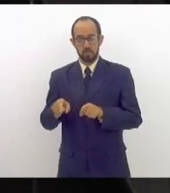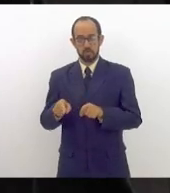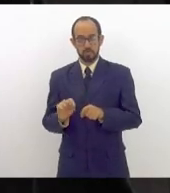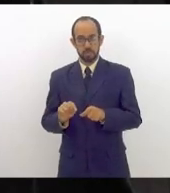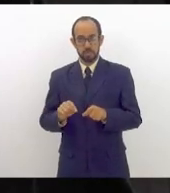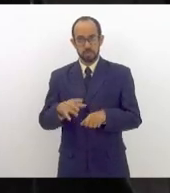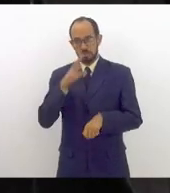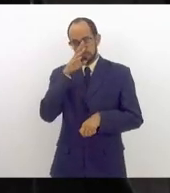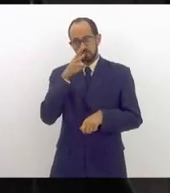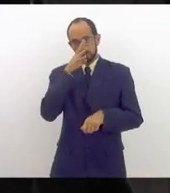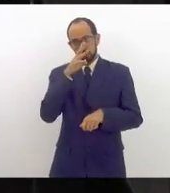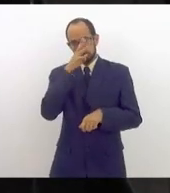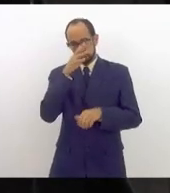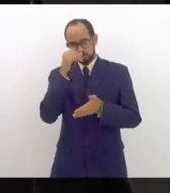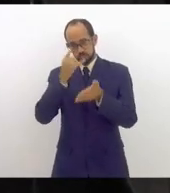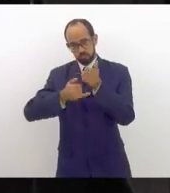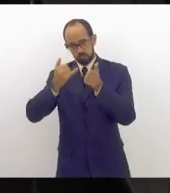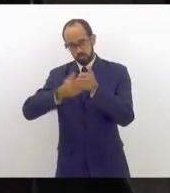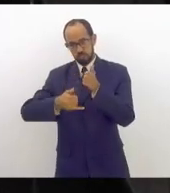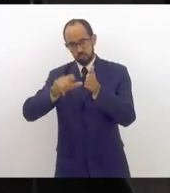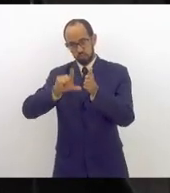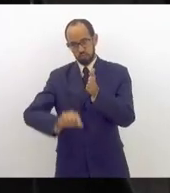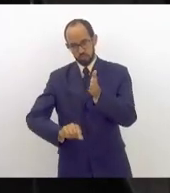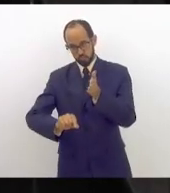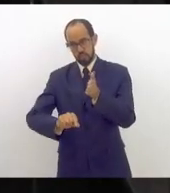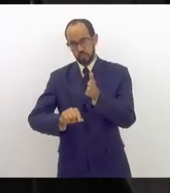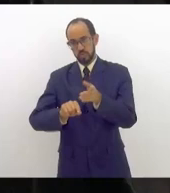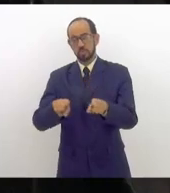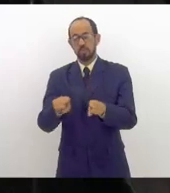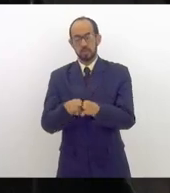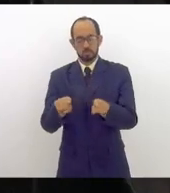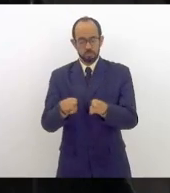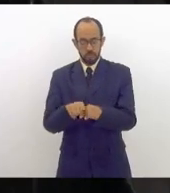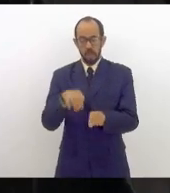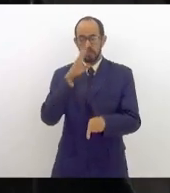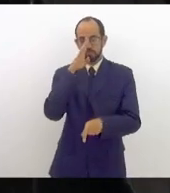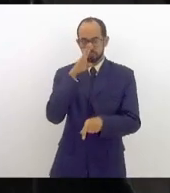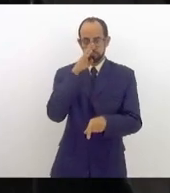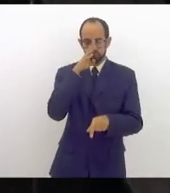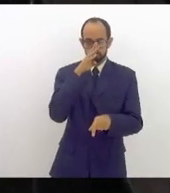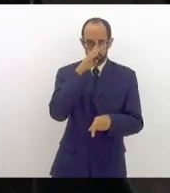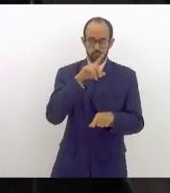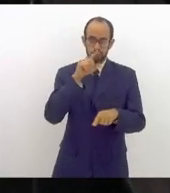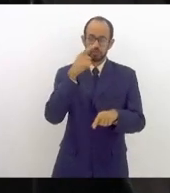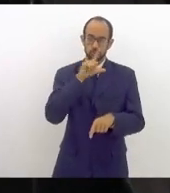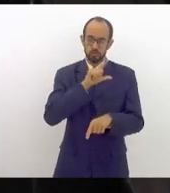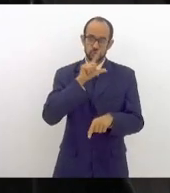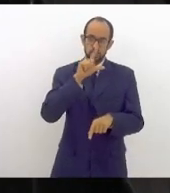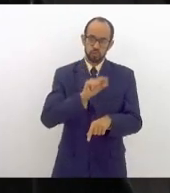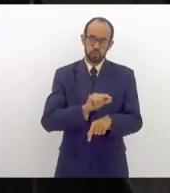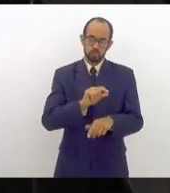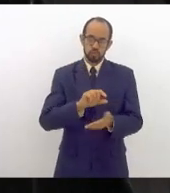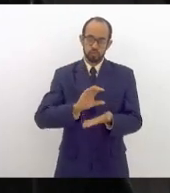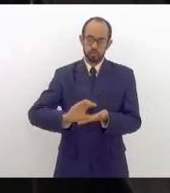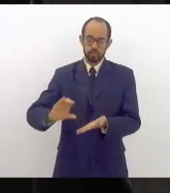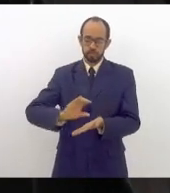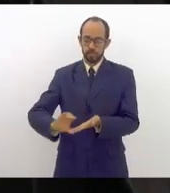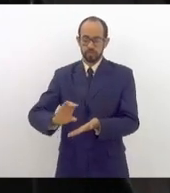abruptamente reduz o imposto, abruptamente você vai reduzir os